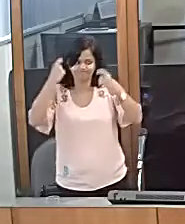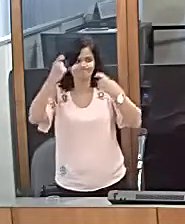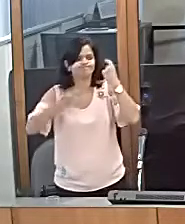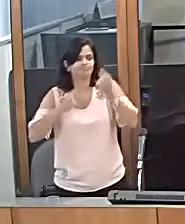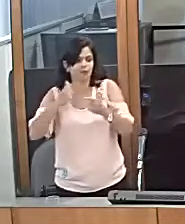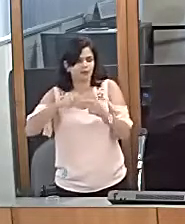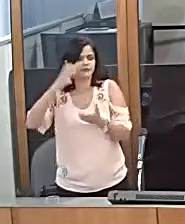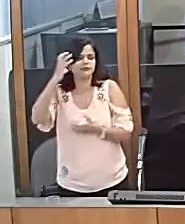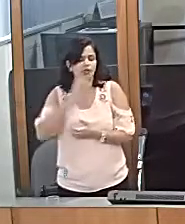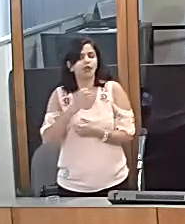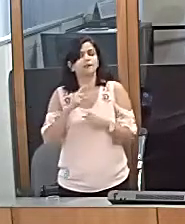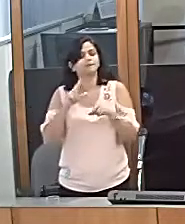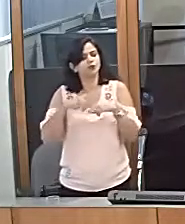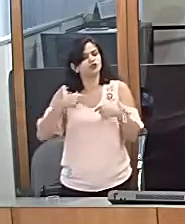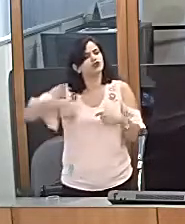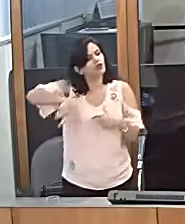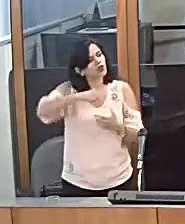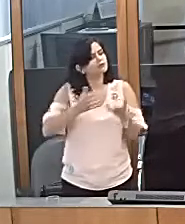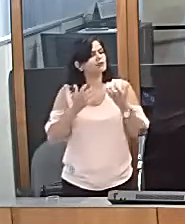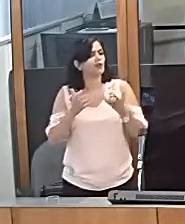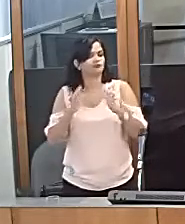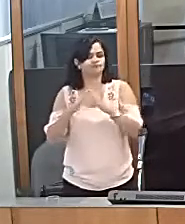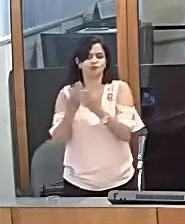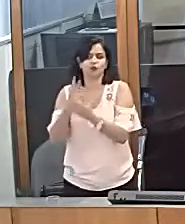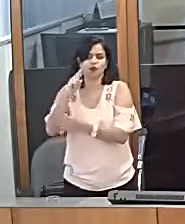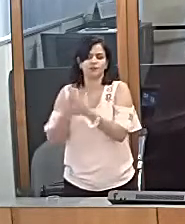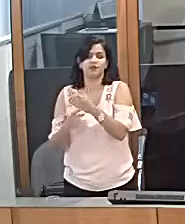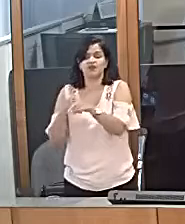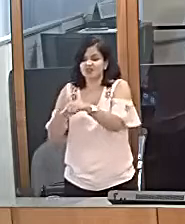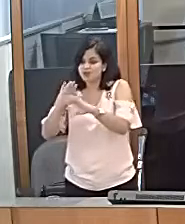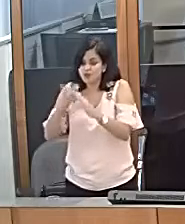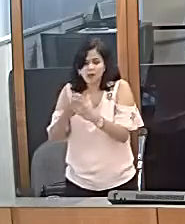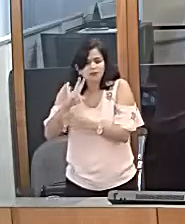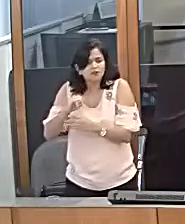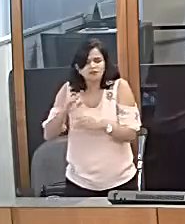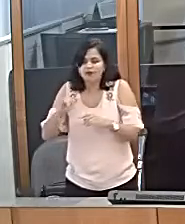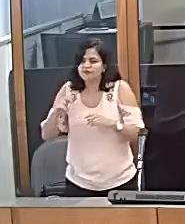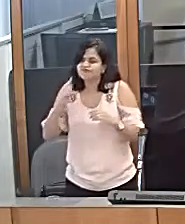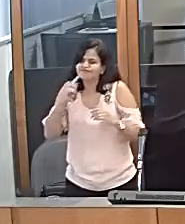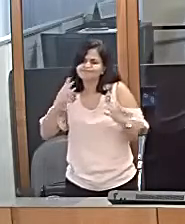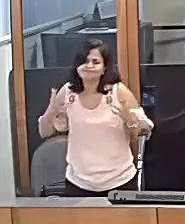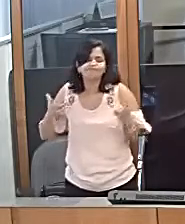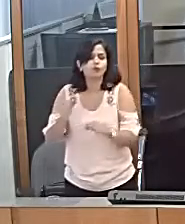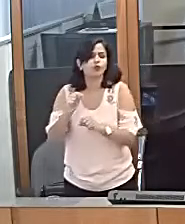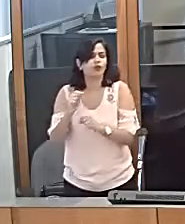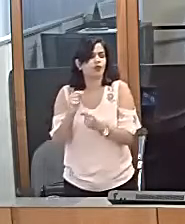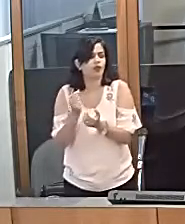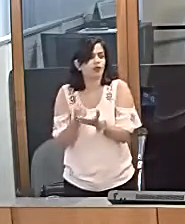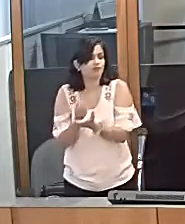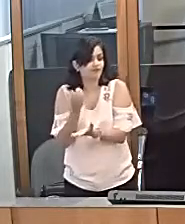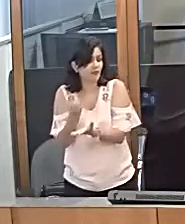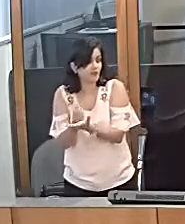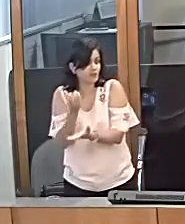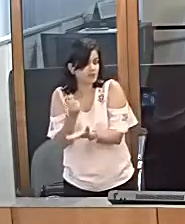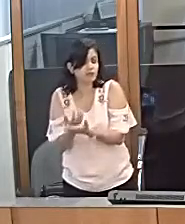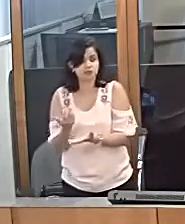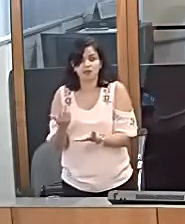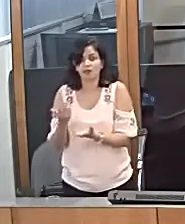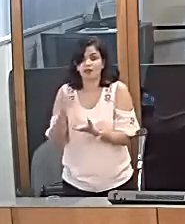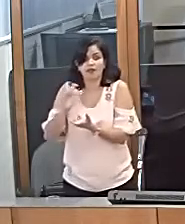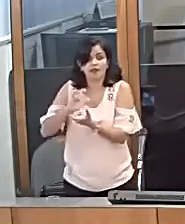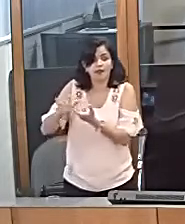no mercado de trabalho. E nós temos essa preocupação. Nós queremos uma escola bilíngue, uma escola que garanta